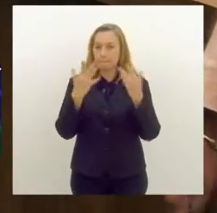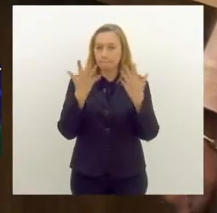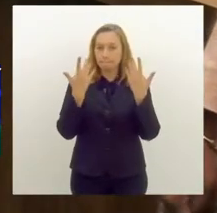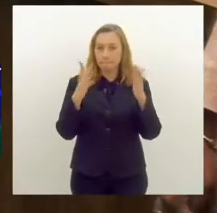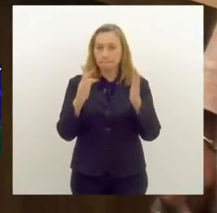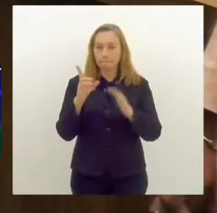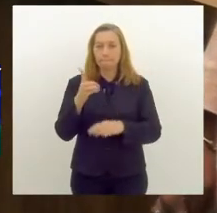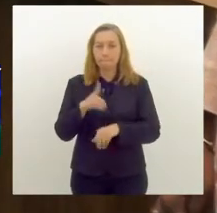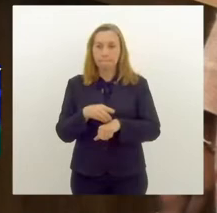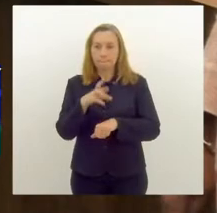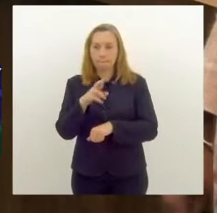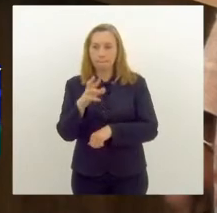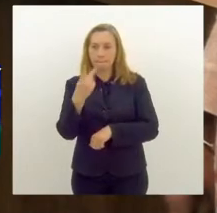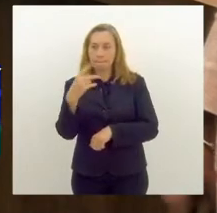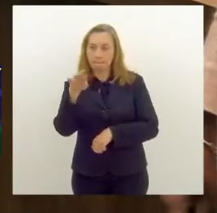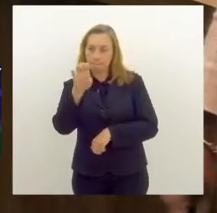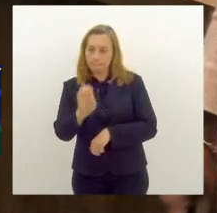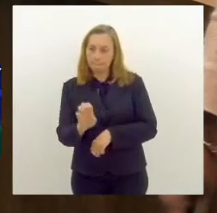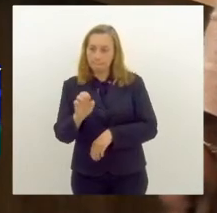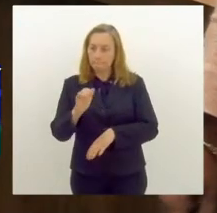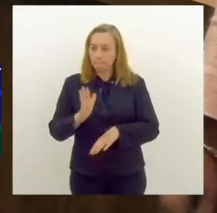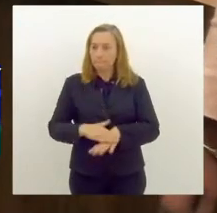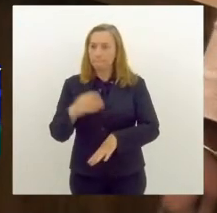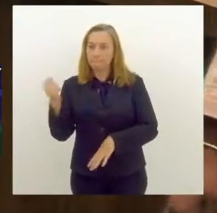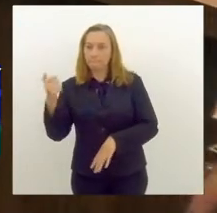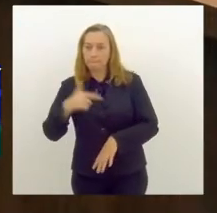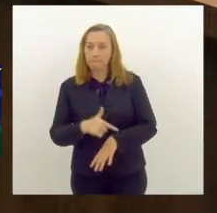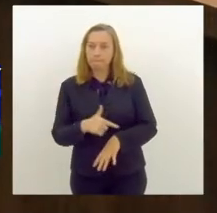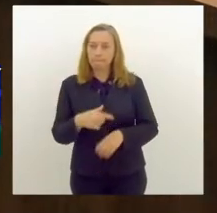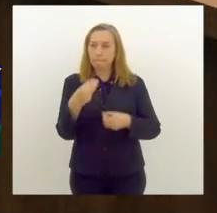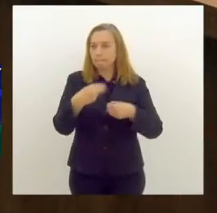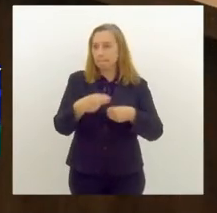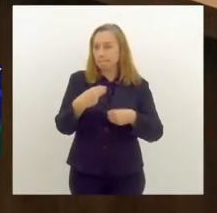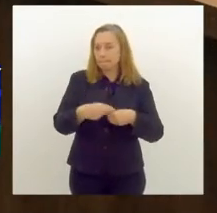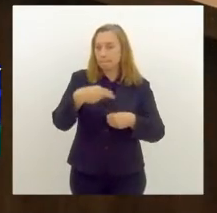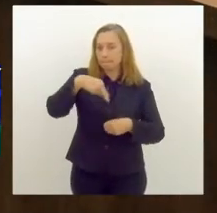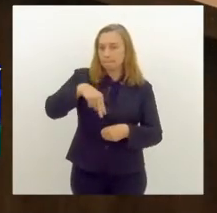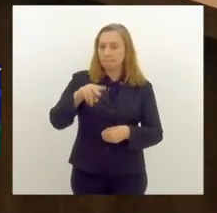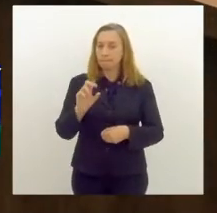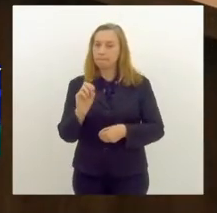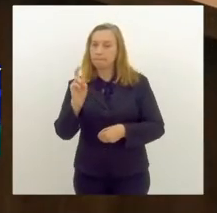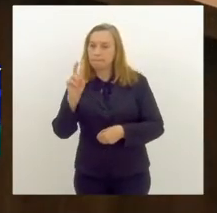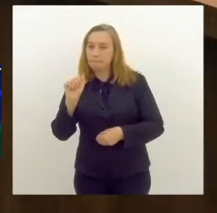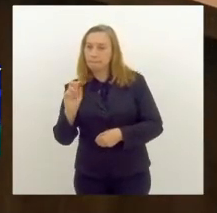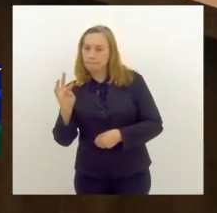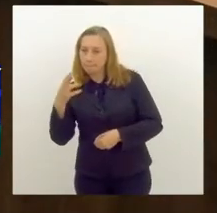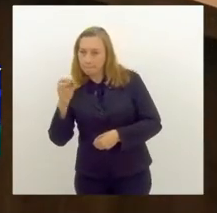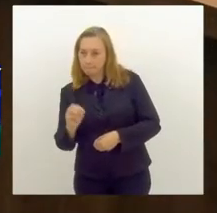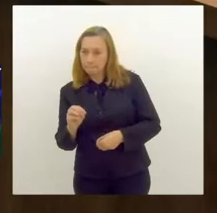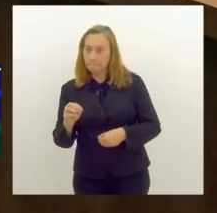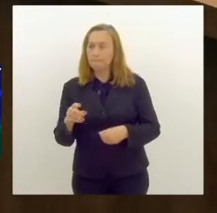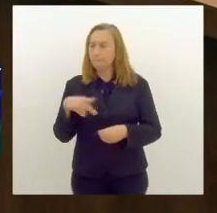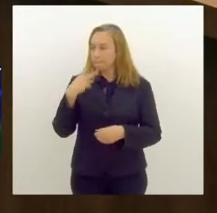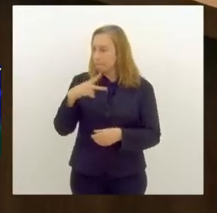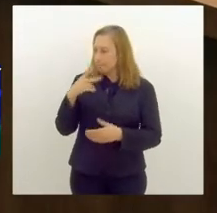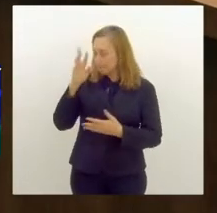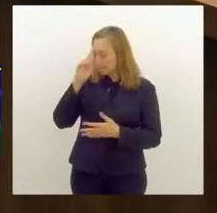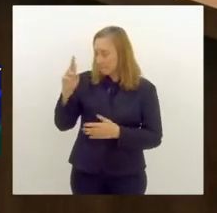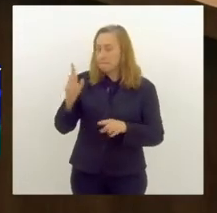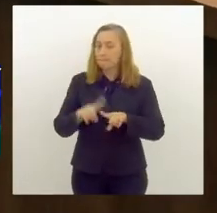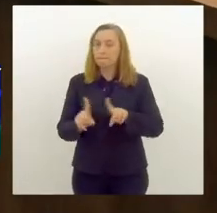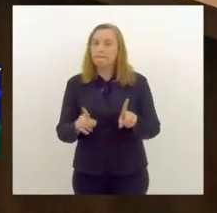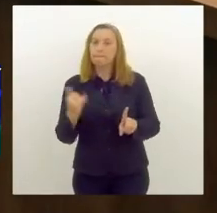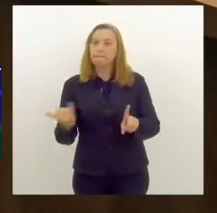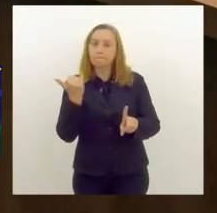doutor Henrique vão além do município de Nova Friburgo, muito bem colocado por Vossa Excelência, mas também por essa